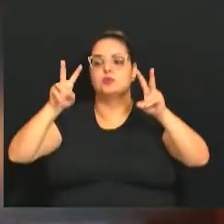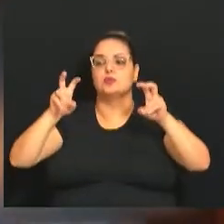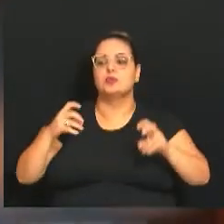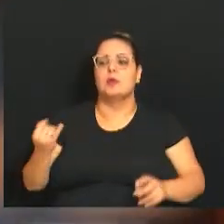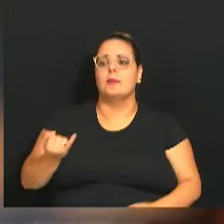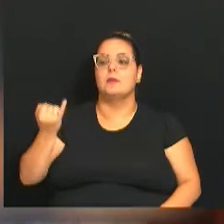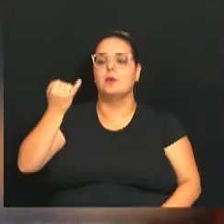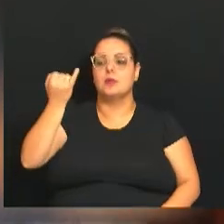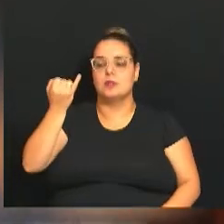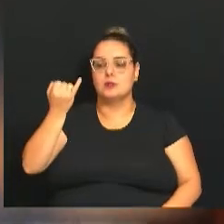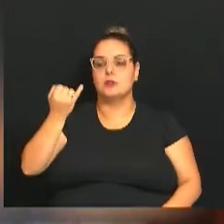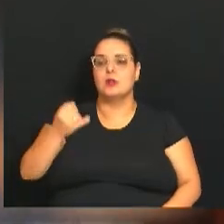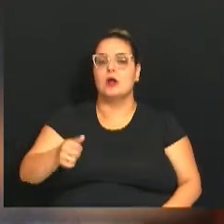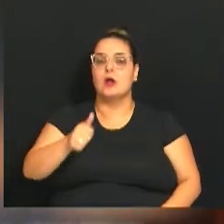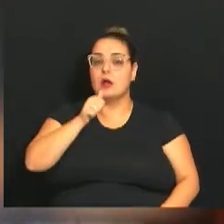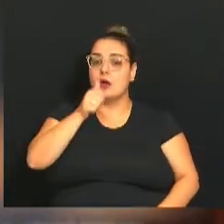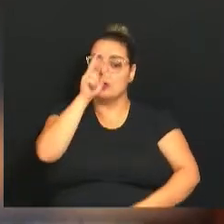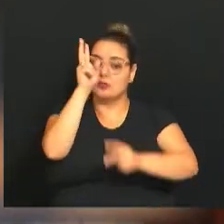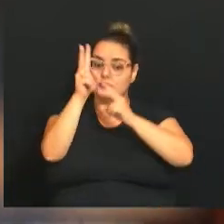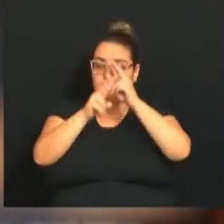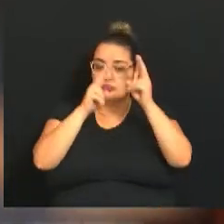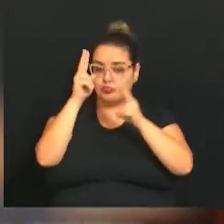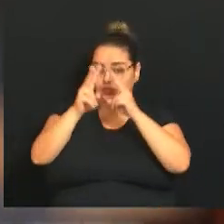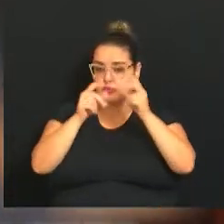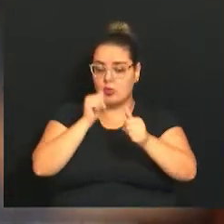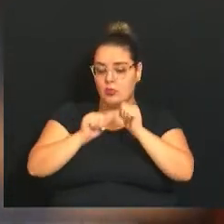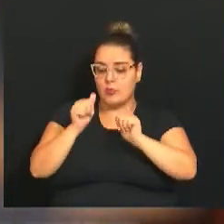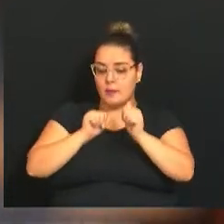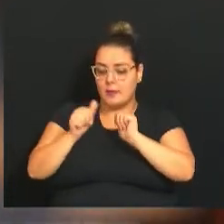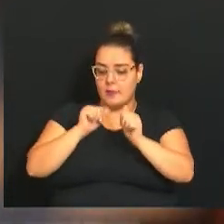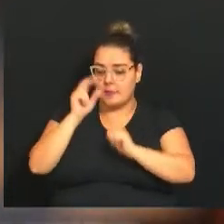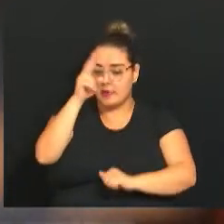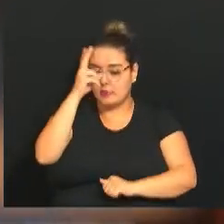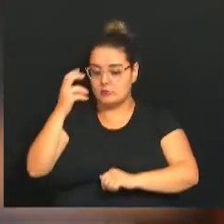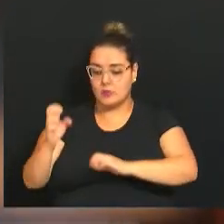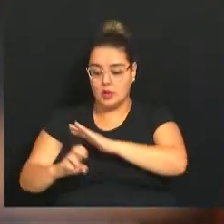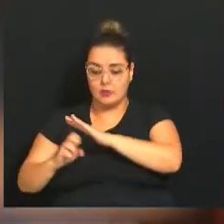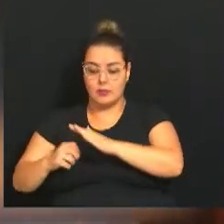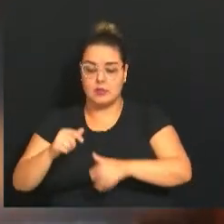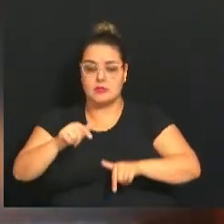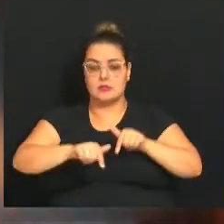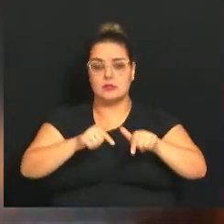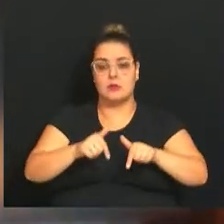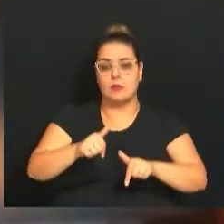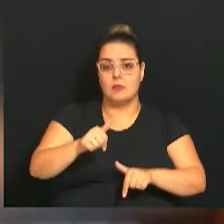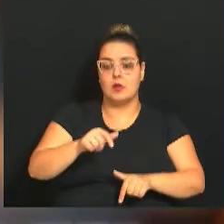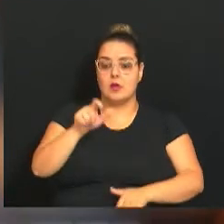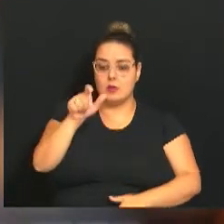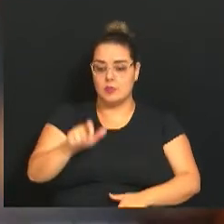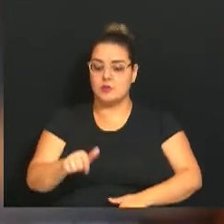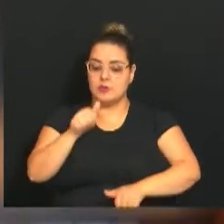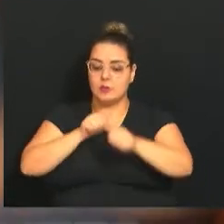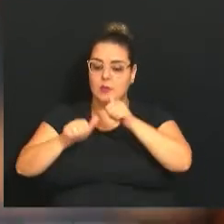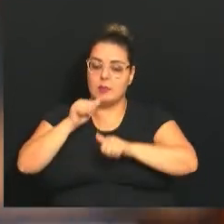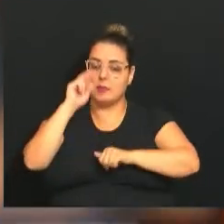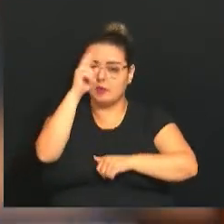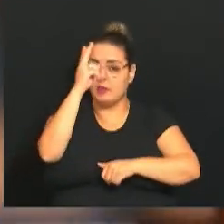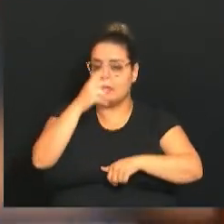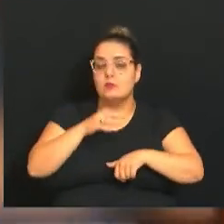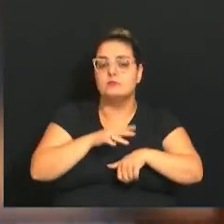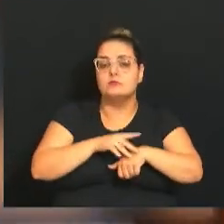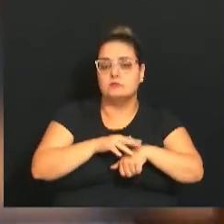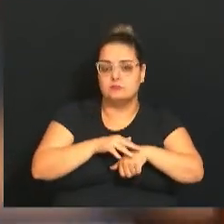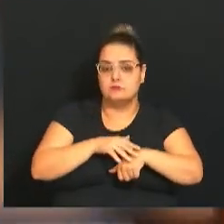que é alcoolismo, né? Essa relação empresa e trabalho, o funcionário que acaba desenvolvendo aí a dependência